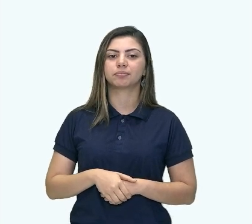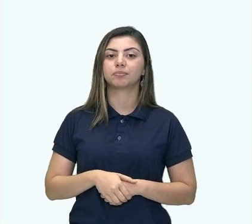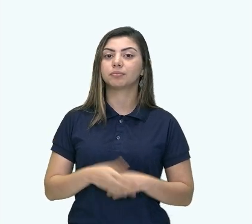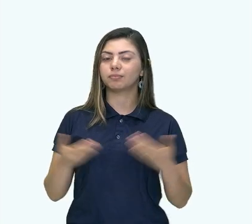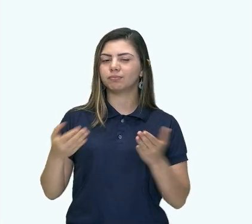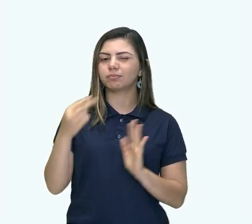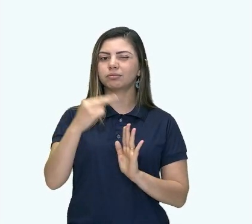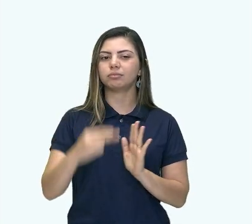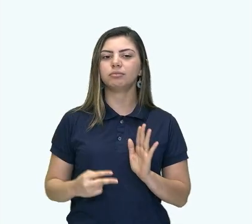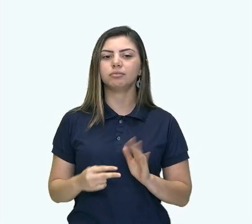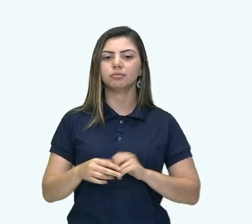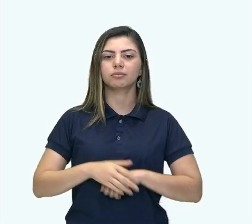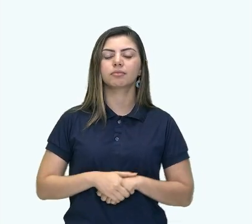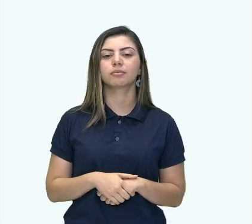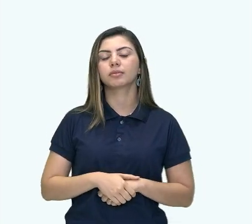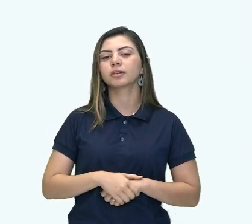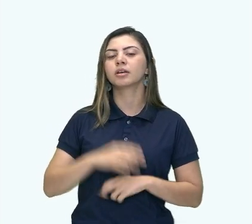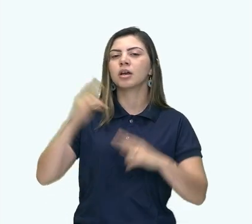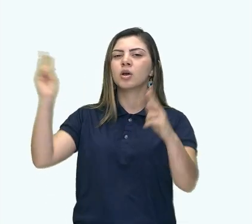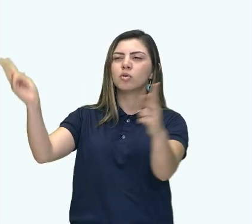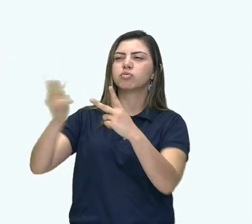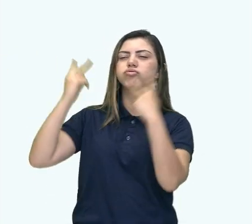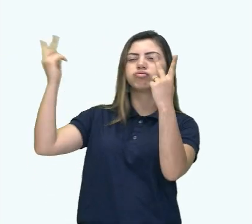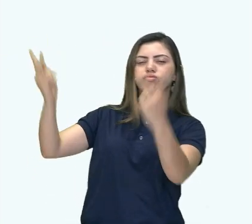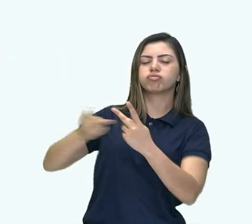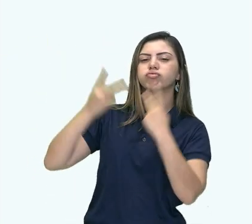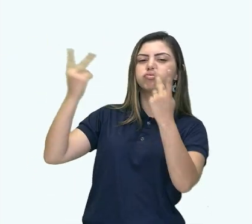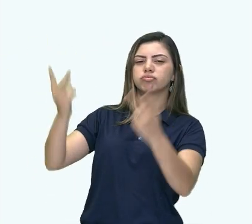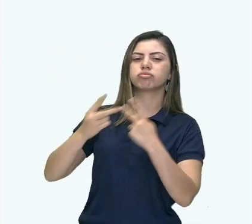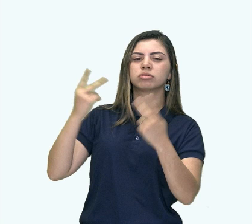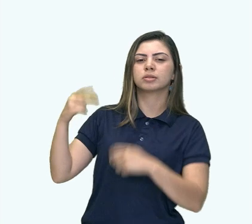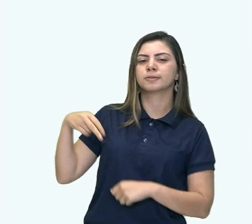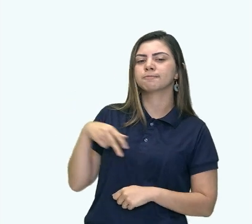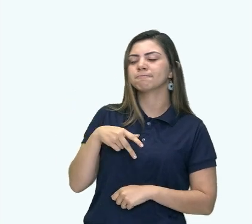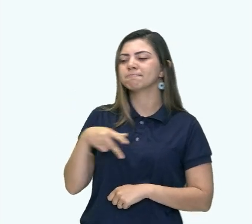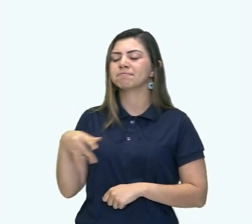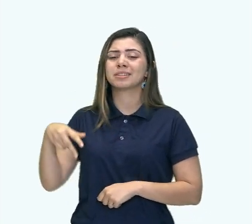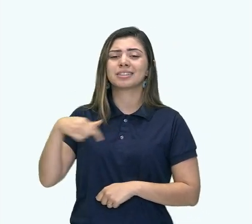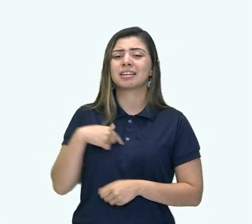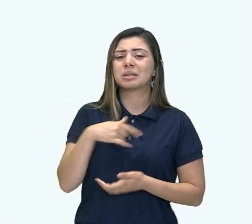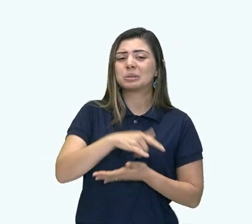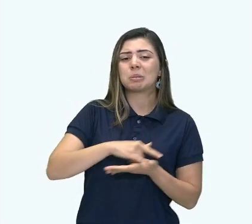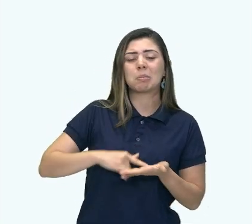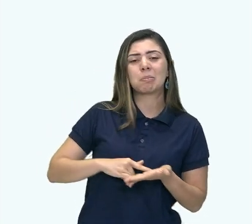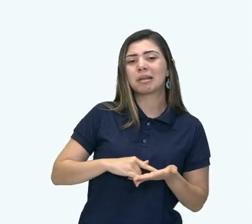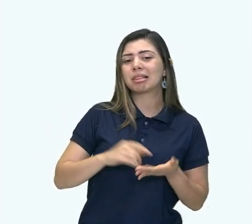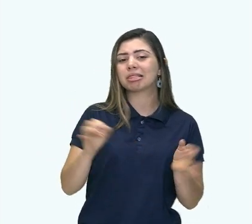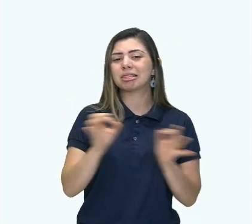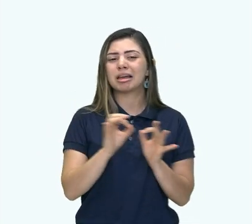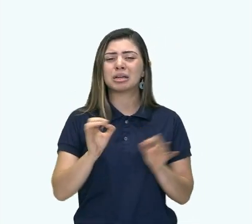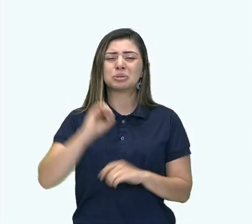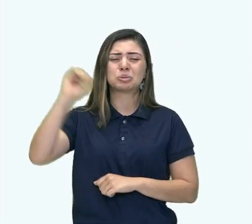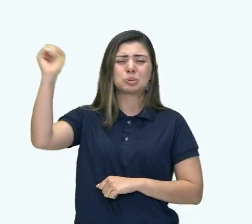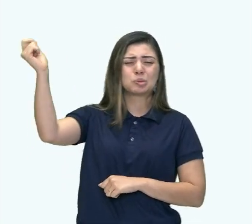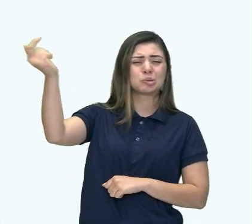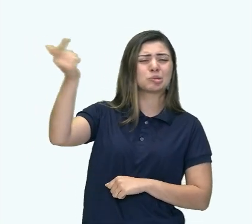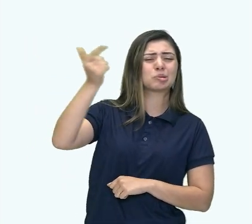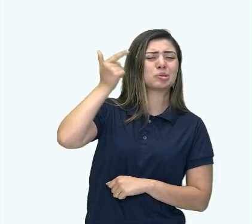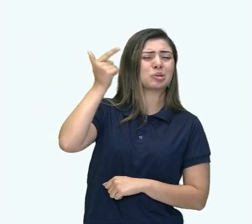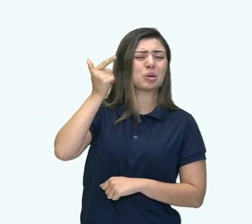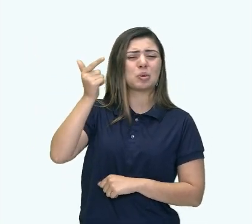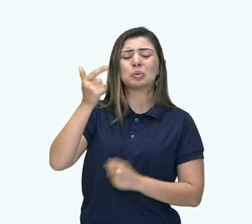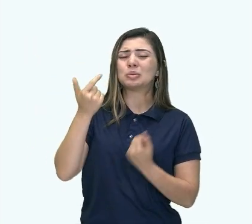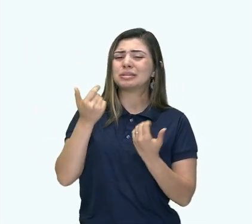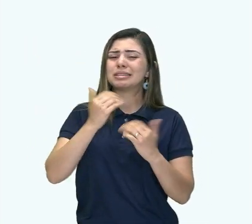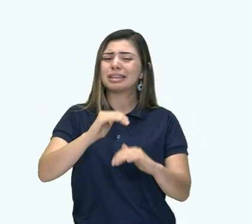lá. Caminhando contra o vento, sem lenço e sem documento, no sol de quase dezembro, eu vou. Então vejam